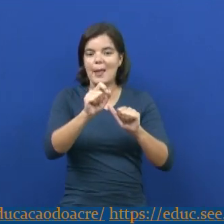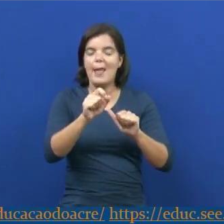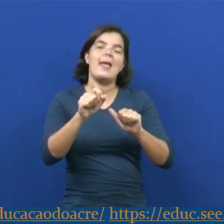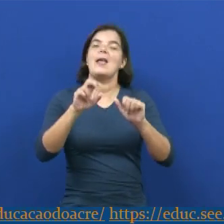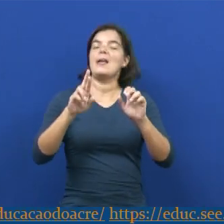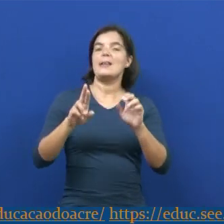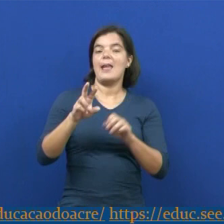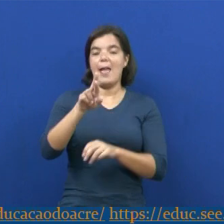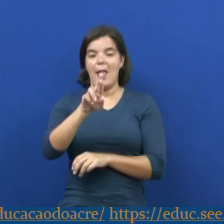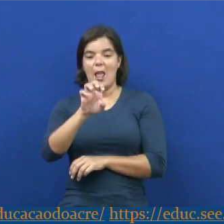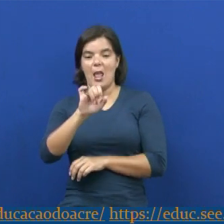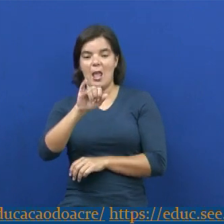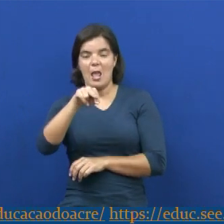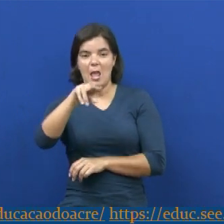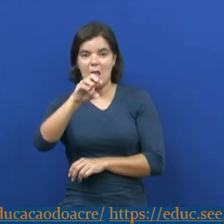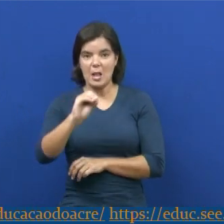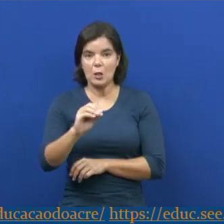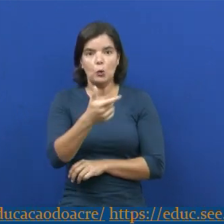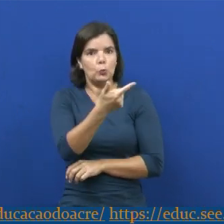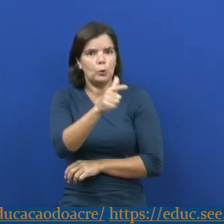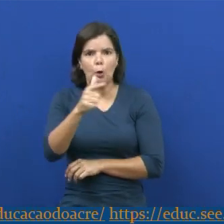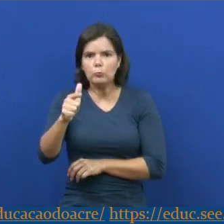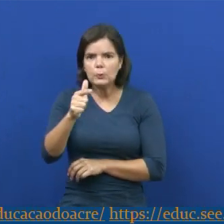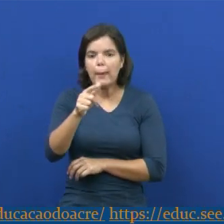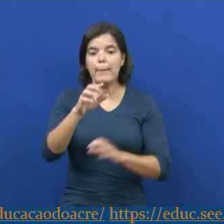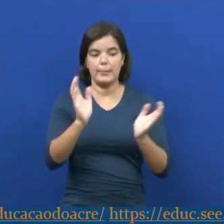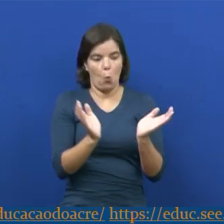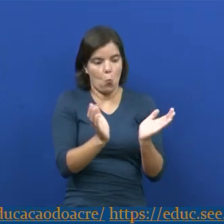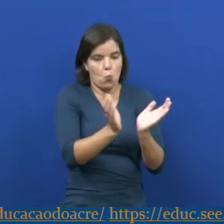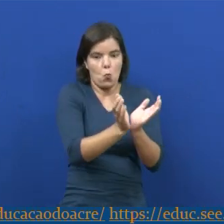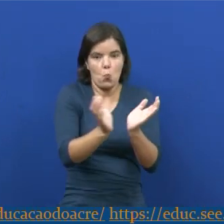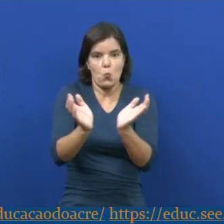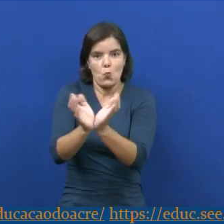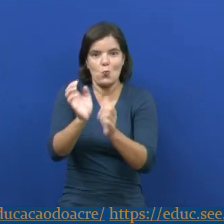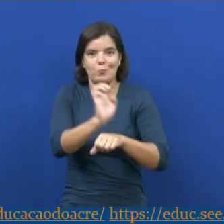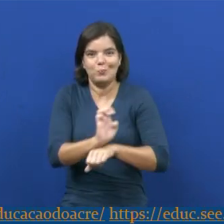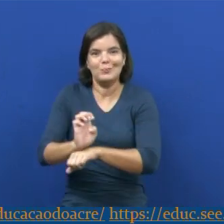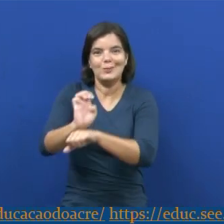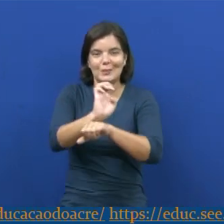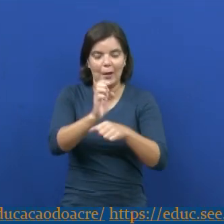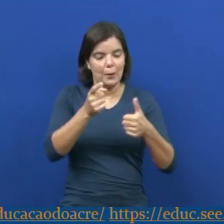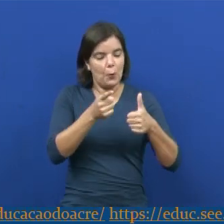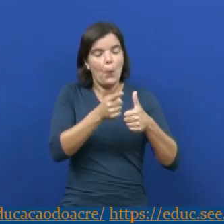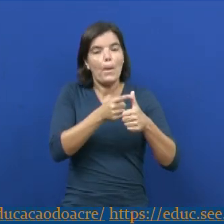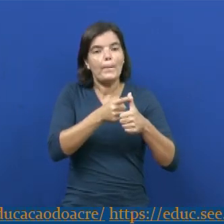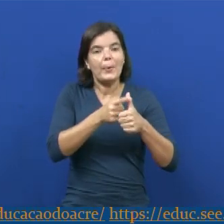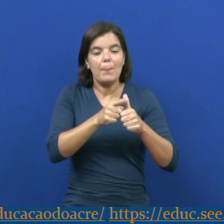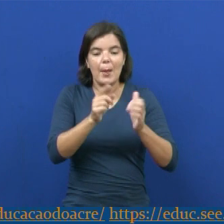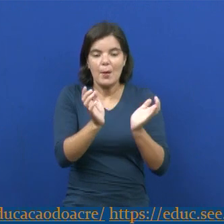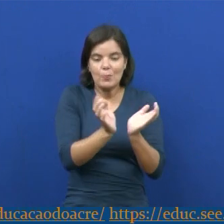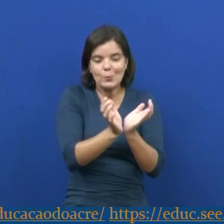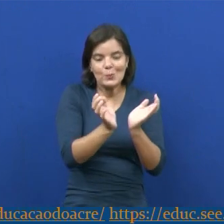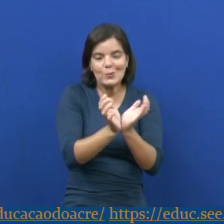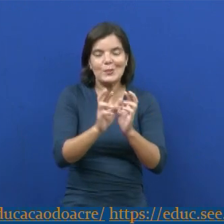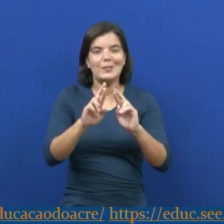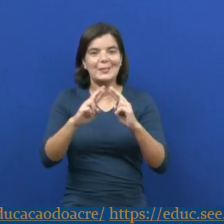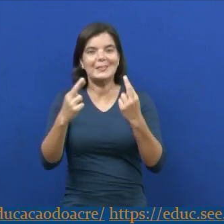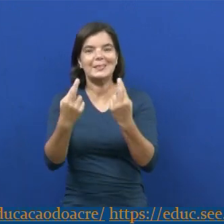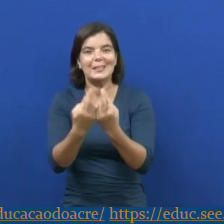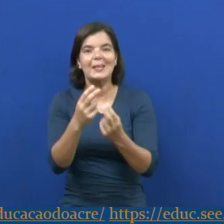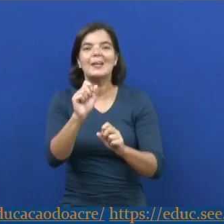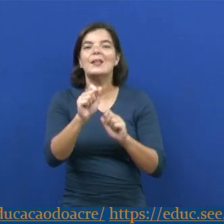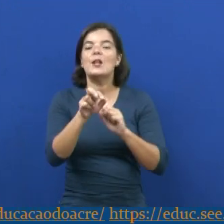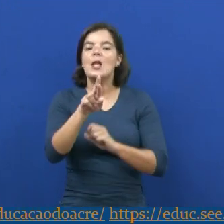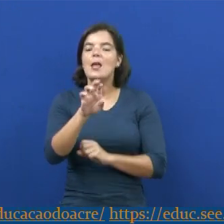tá? Porque não existe mais senhor feudal, agora são reinos em ascensão. Os primeiros reinos da história a se